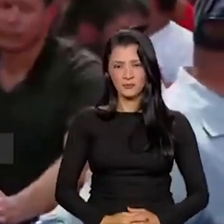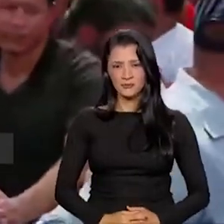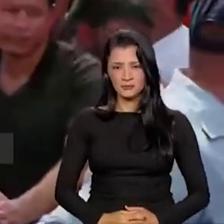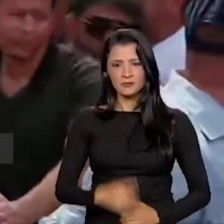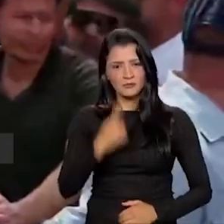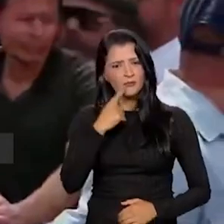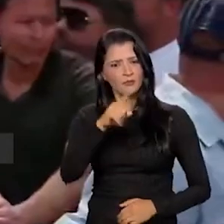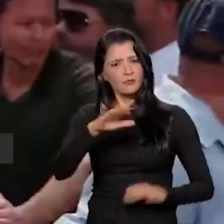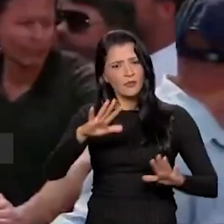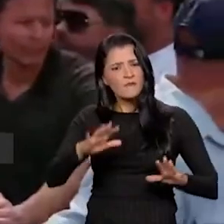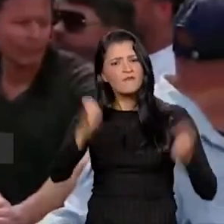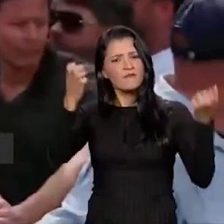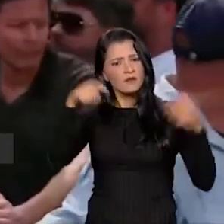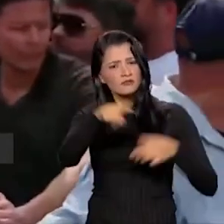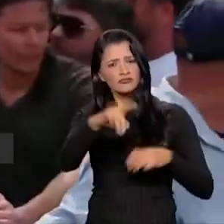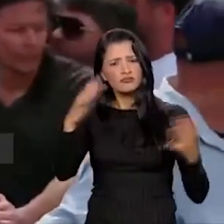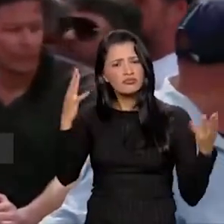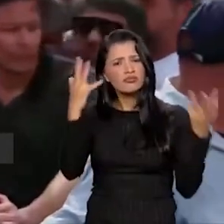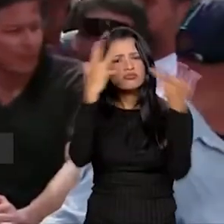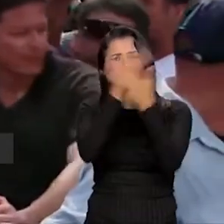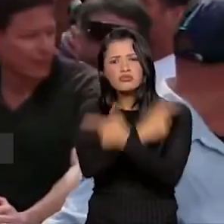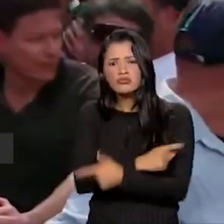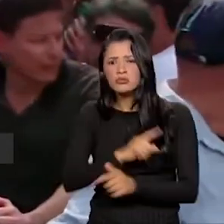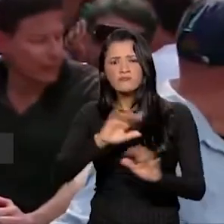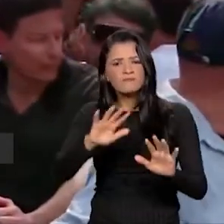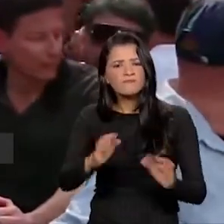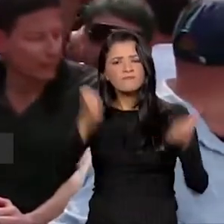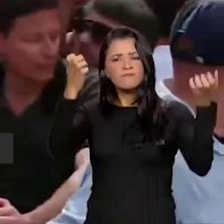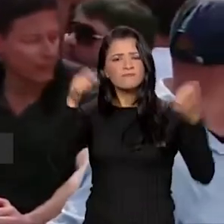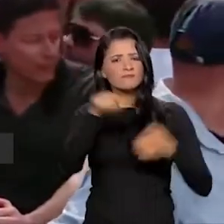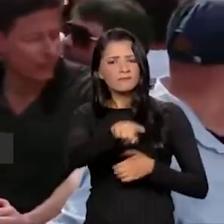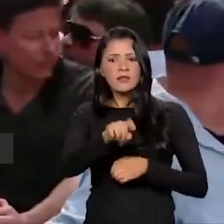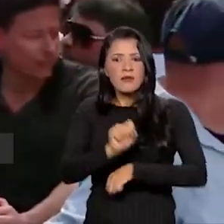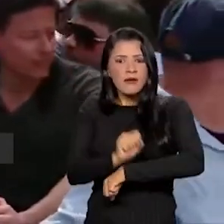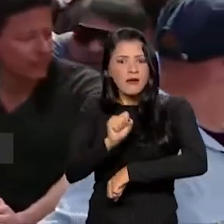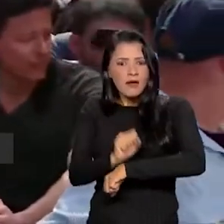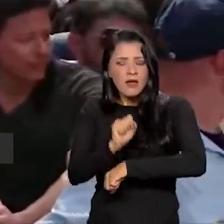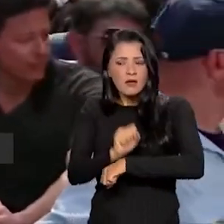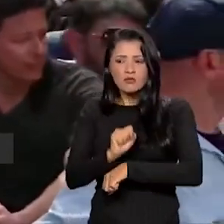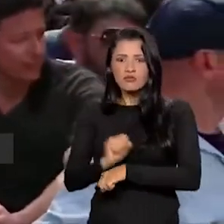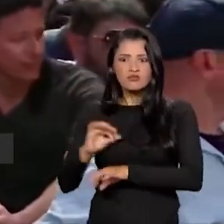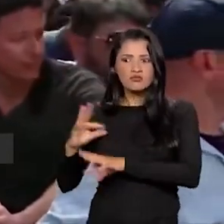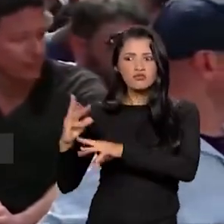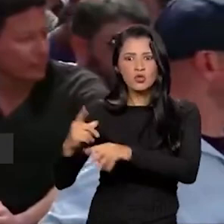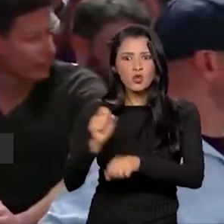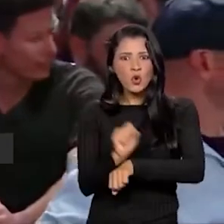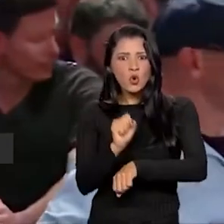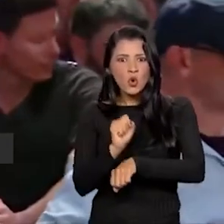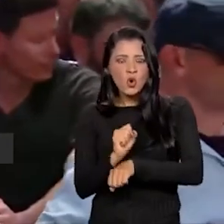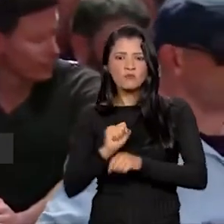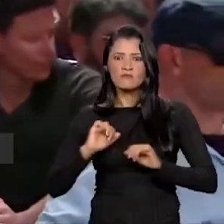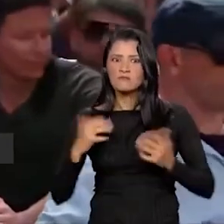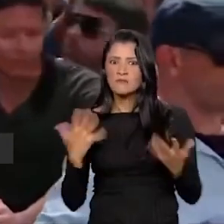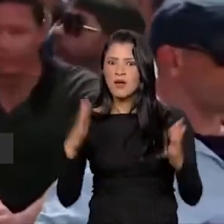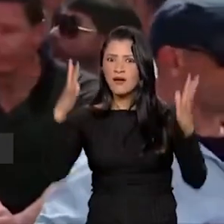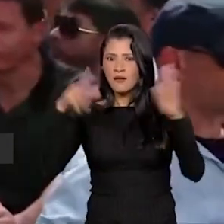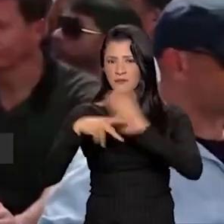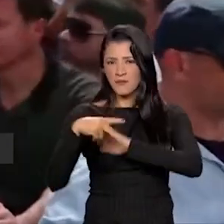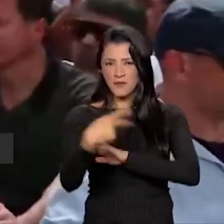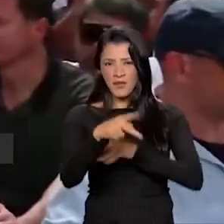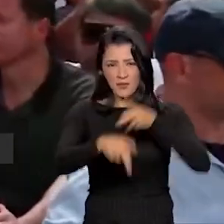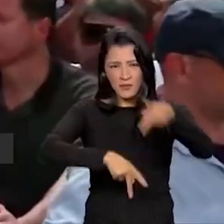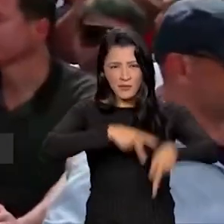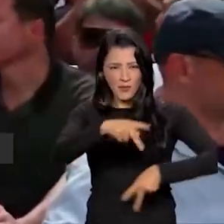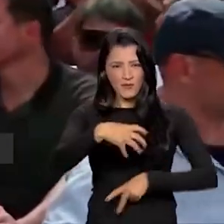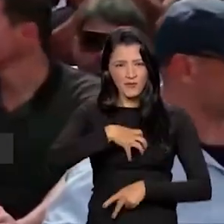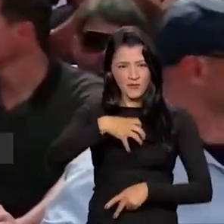Uma cerimônia muito bonita, uma cerimônia esperada, aguardada, comemorada pelo povo